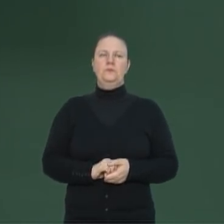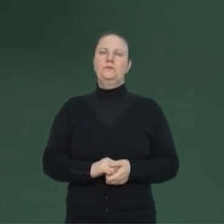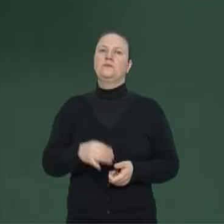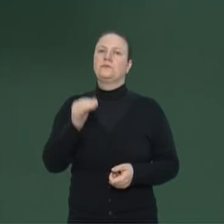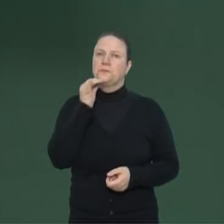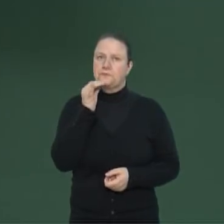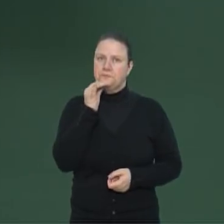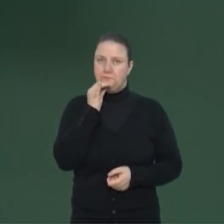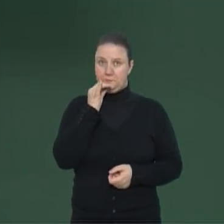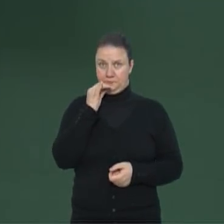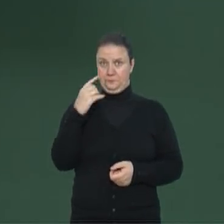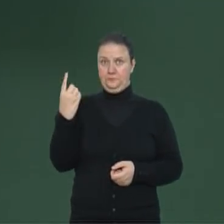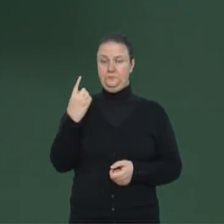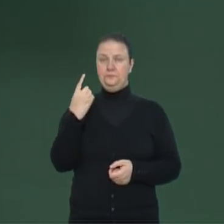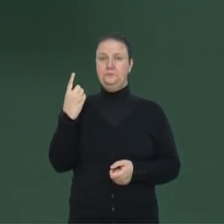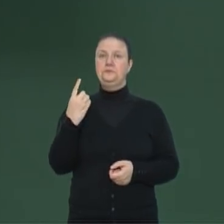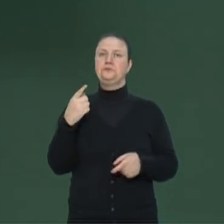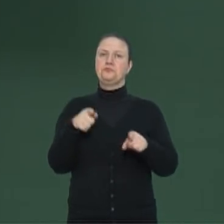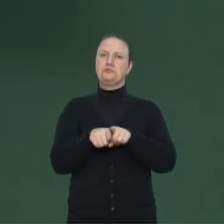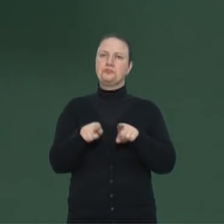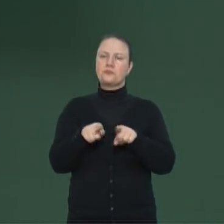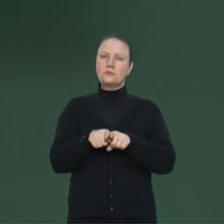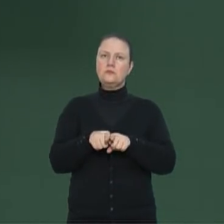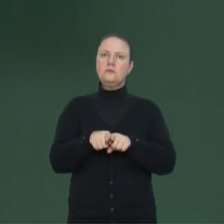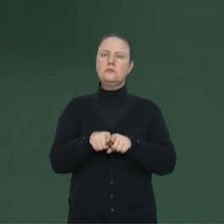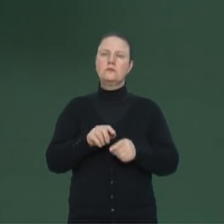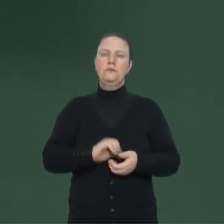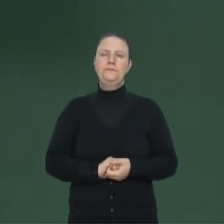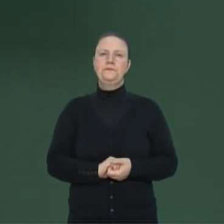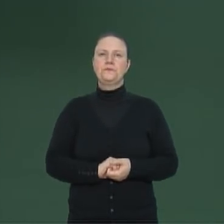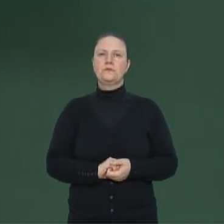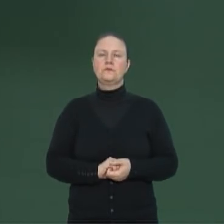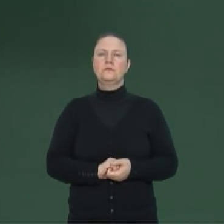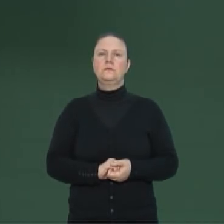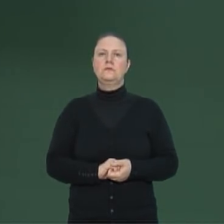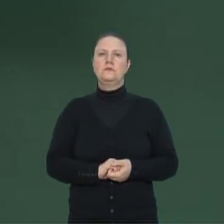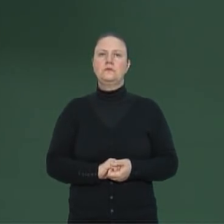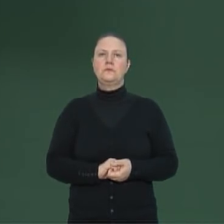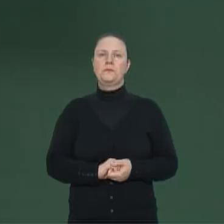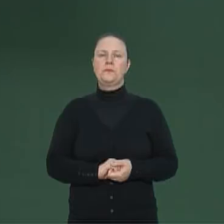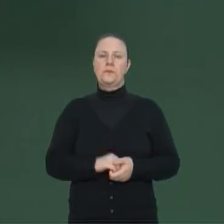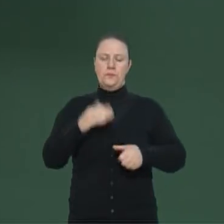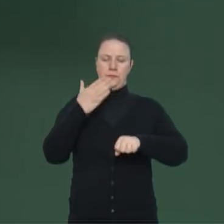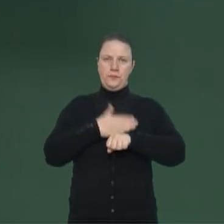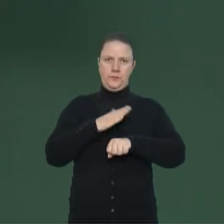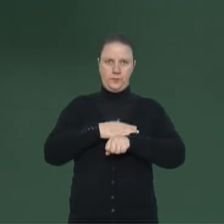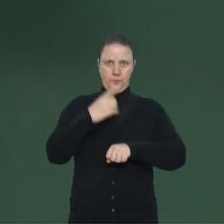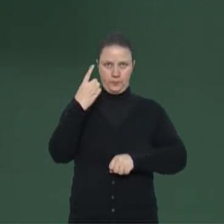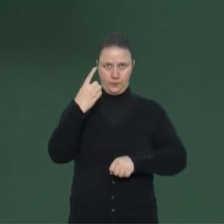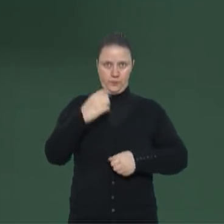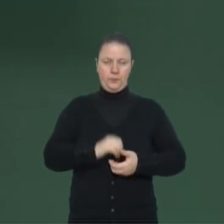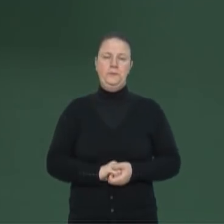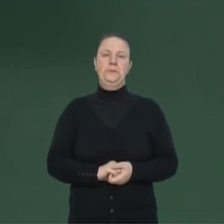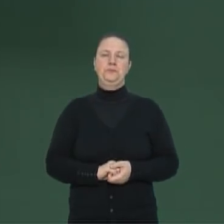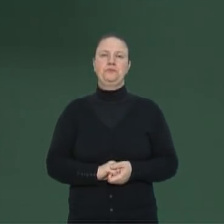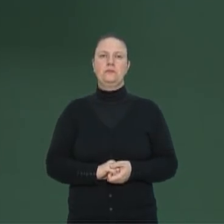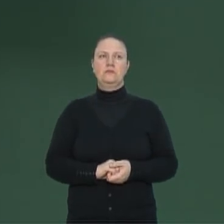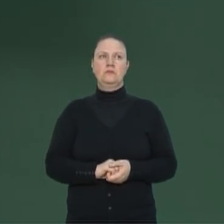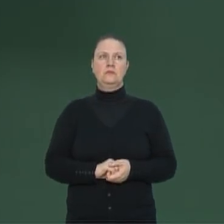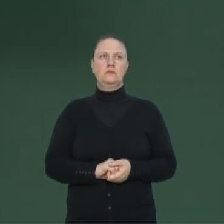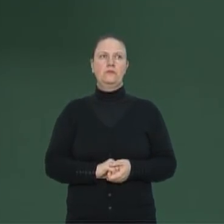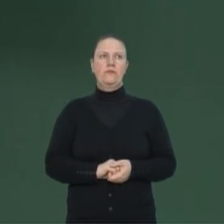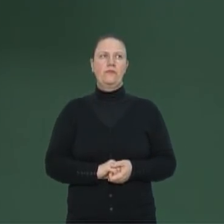Vamos pegar esse exemplo, né? Que é, inclusive, acho que o mesmo exemplo do exercício 1, ok? Ou